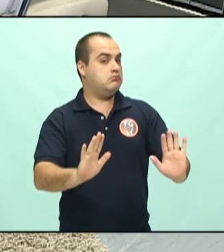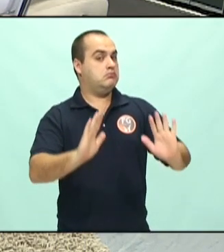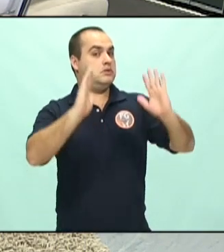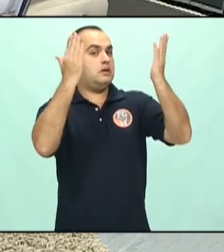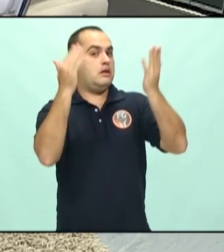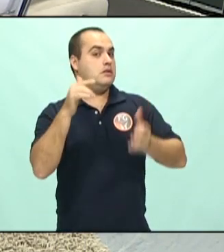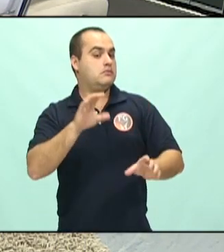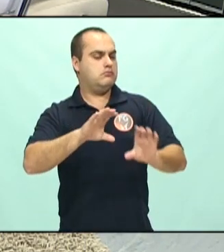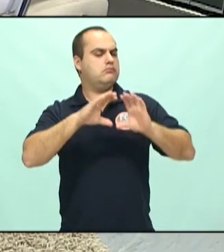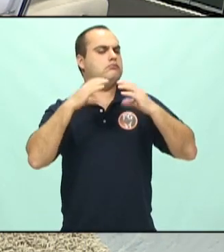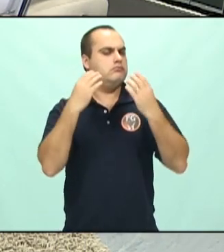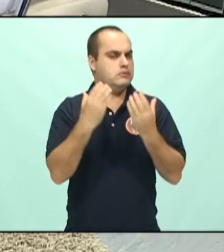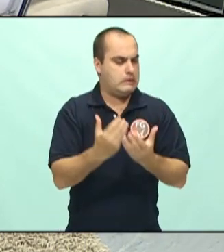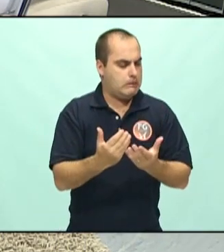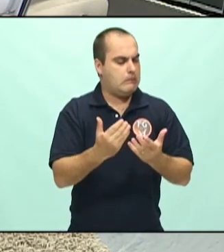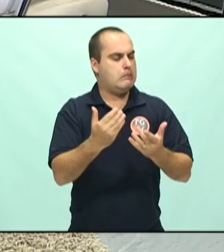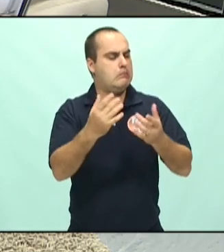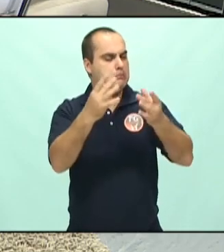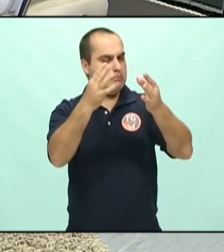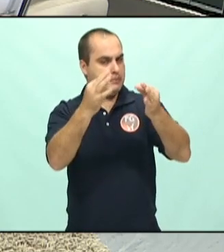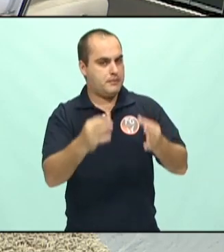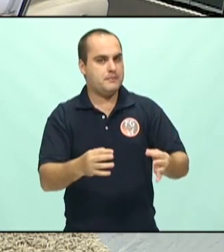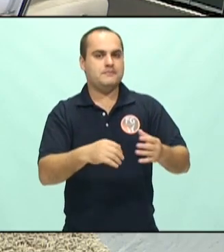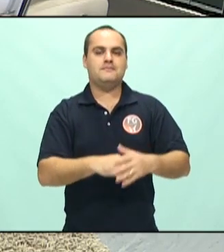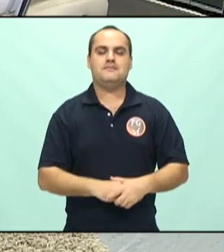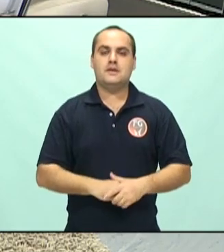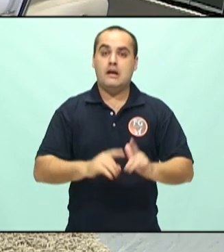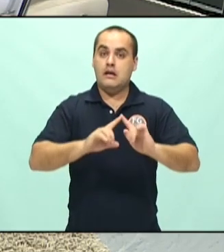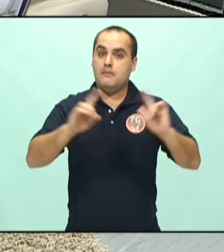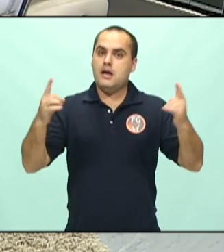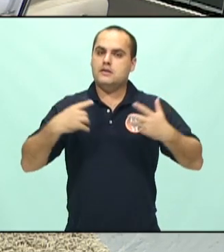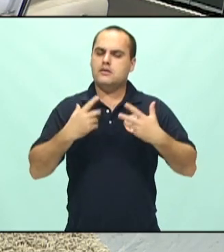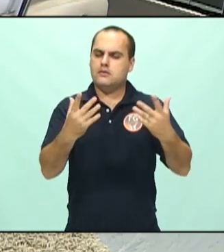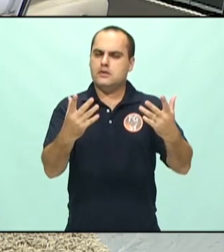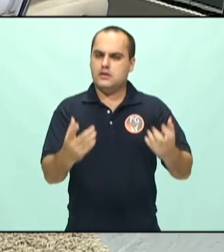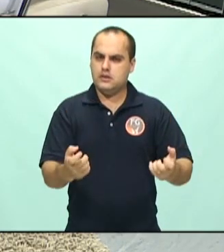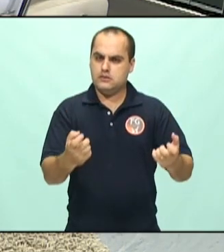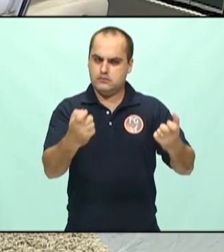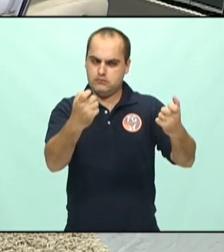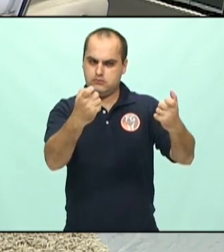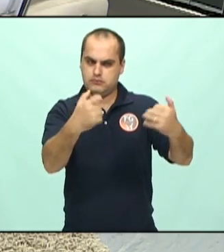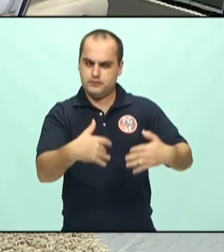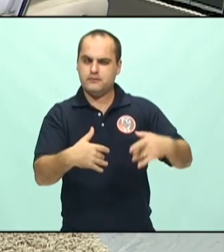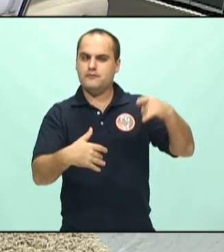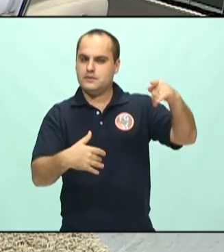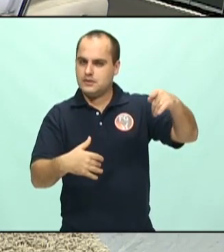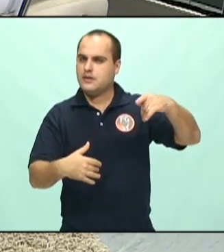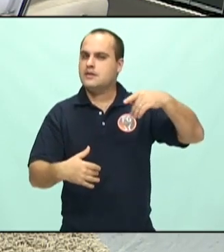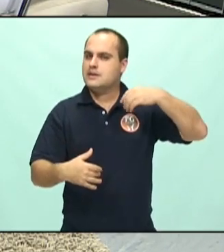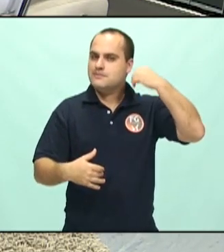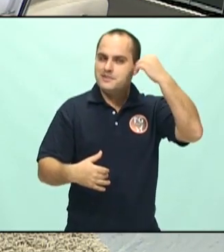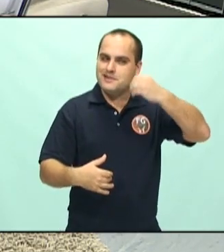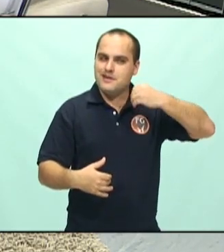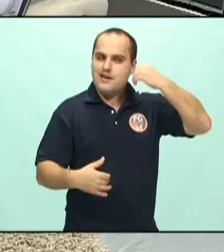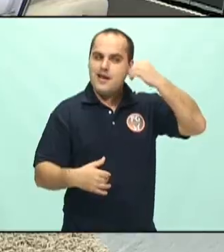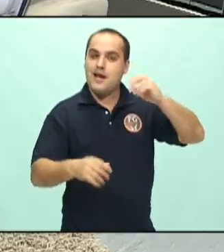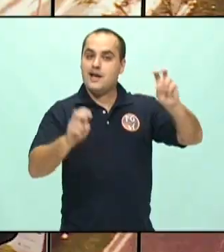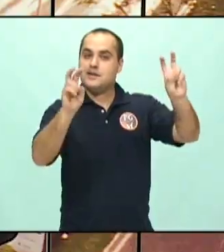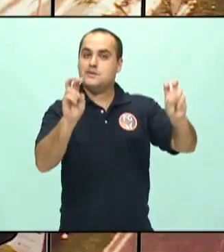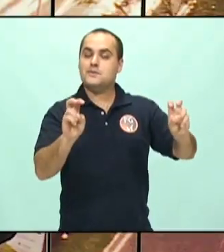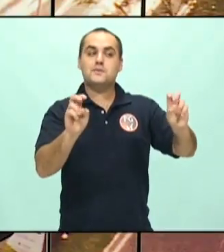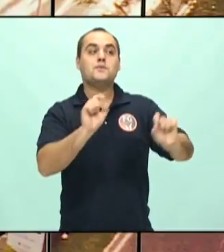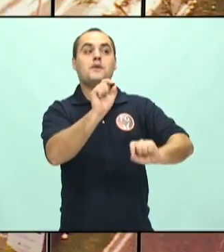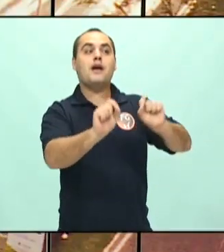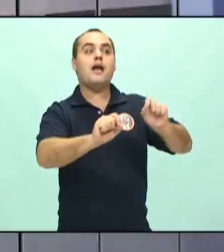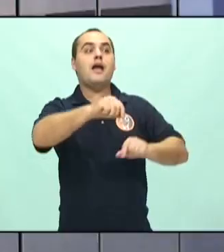enfim mas eu gostaria de iniciar senhor é um expert no assunto aqui a gente falar sobre mel